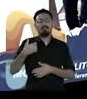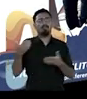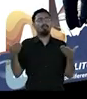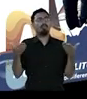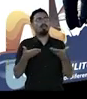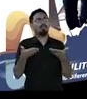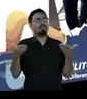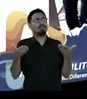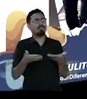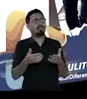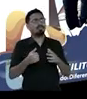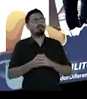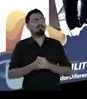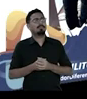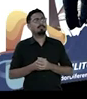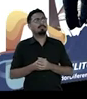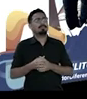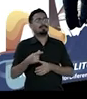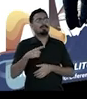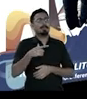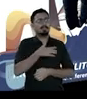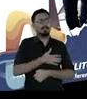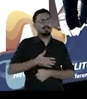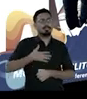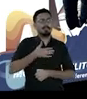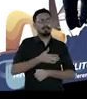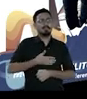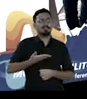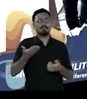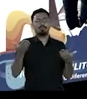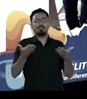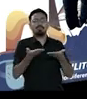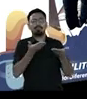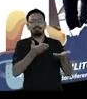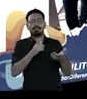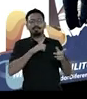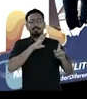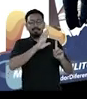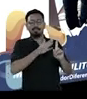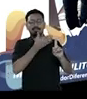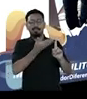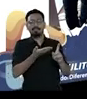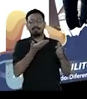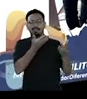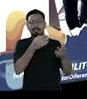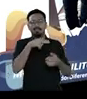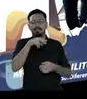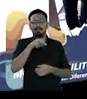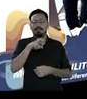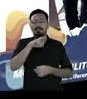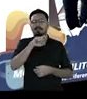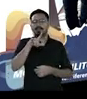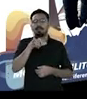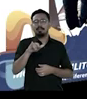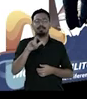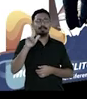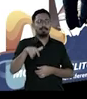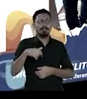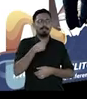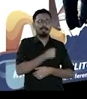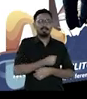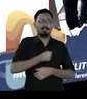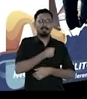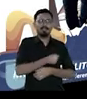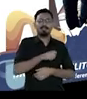hoje ter essa grata satisfação de hoje estar fazendo essa linda homenagem ao senhor Nares. Saudoso senhor Nares,